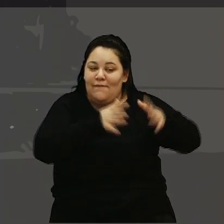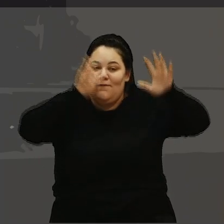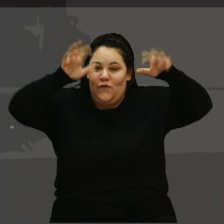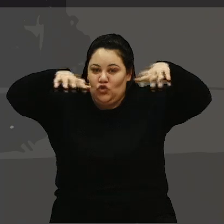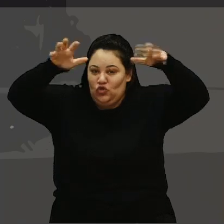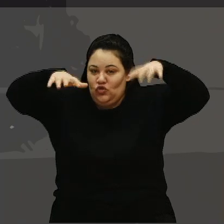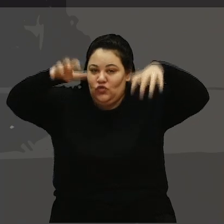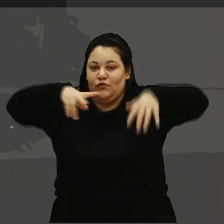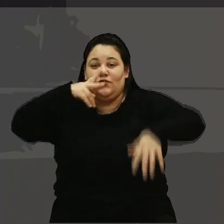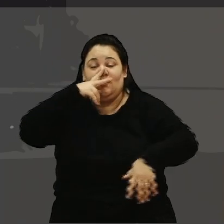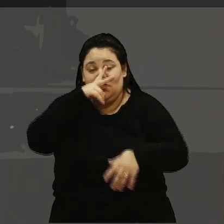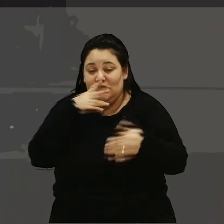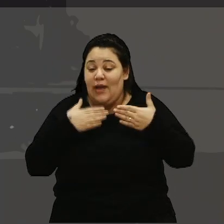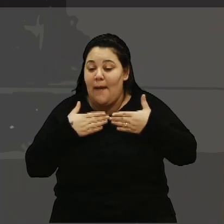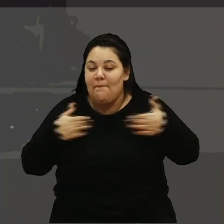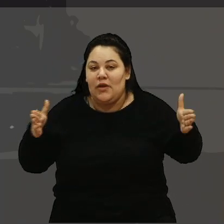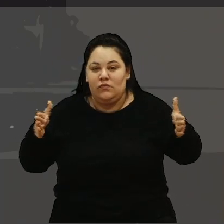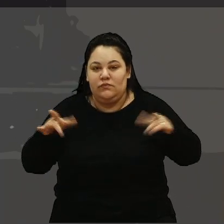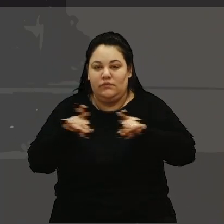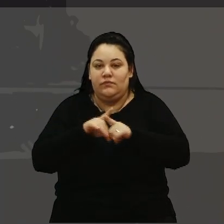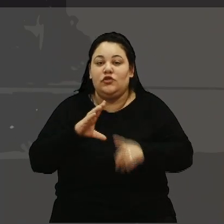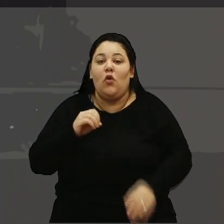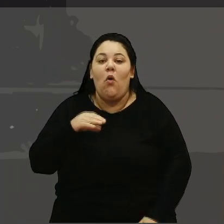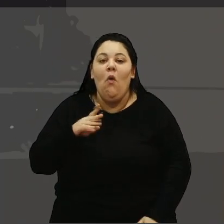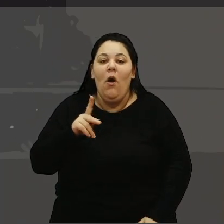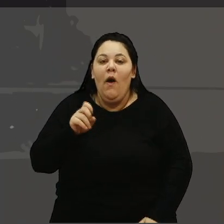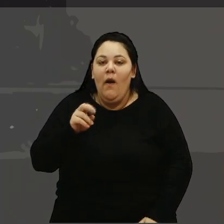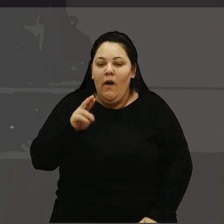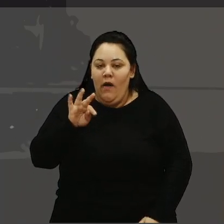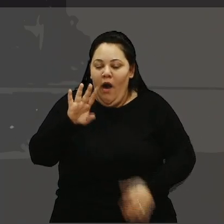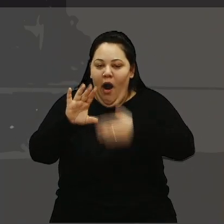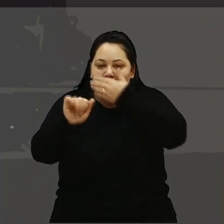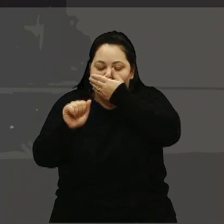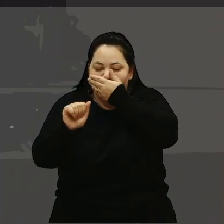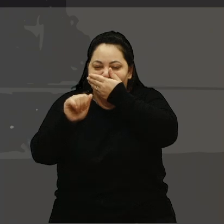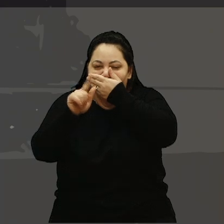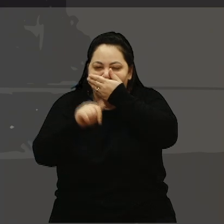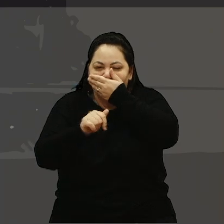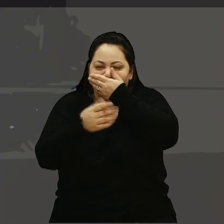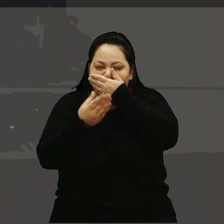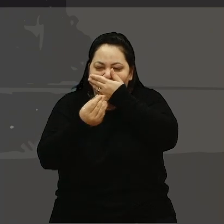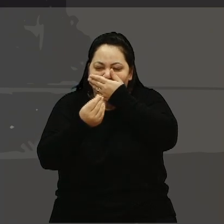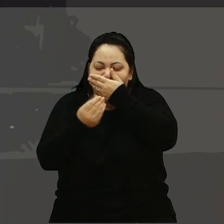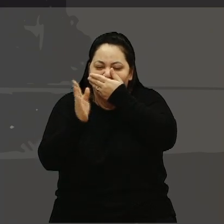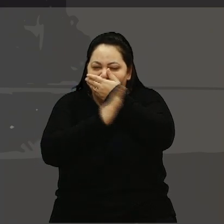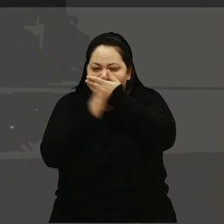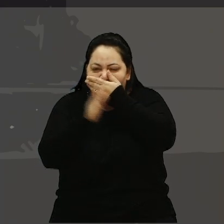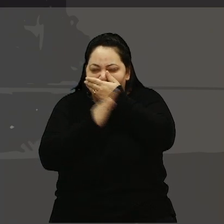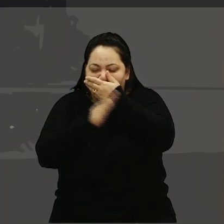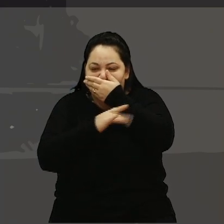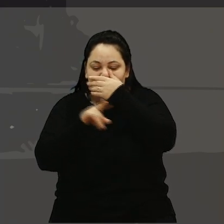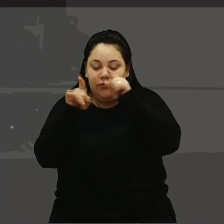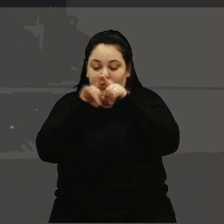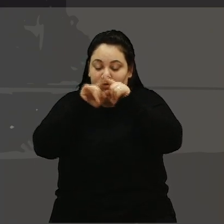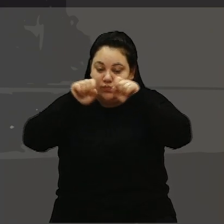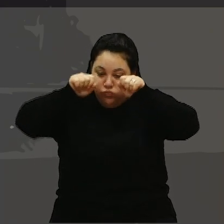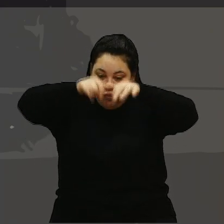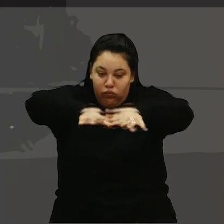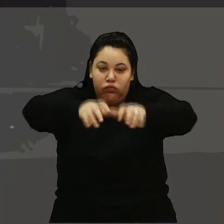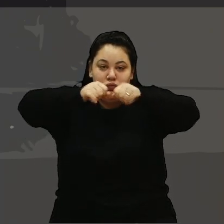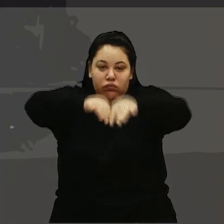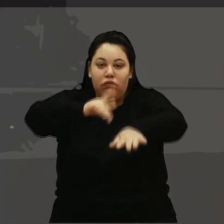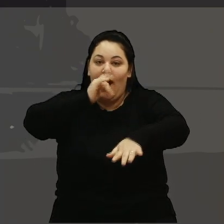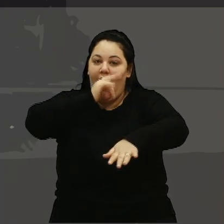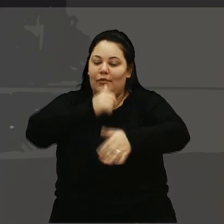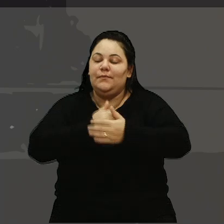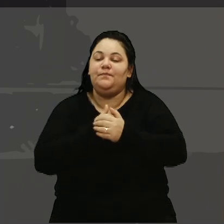abrir as comportas em 100%, era muita velocidade, foi levando muito mais água. Então, eu